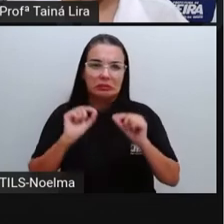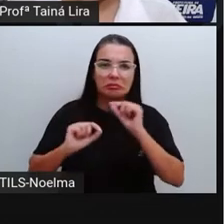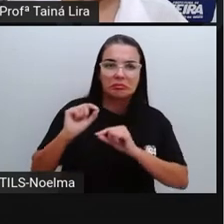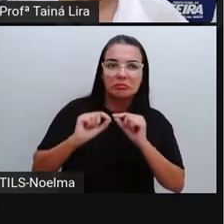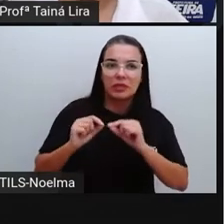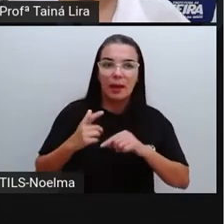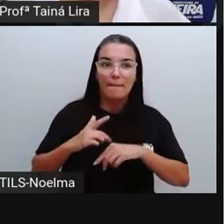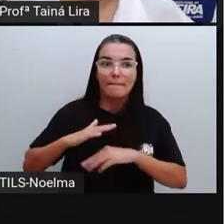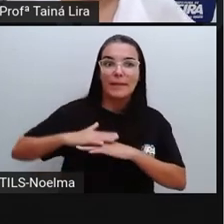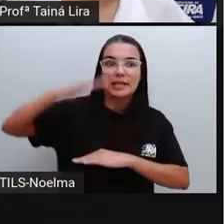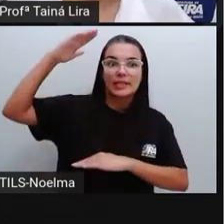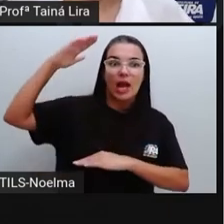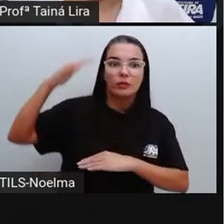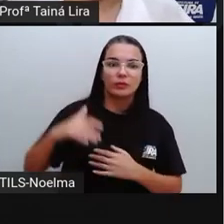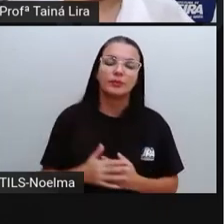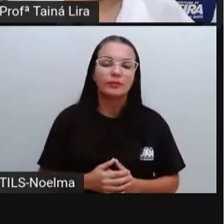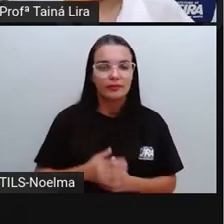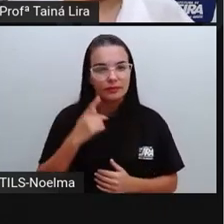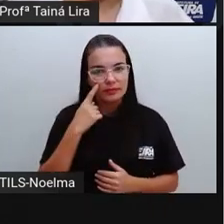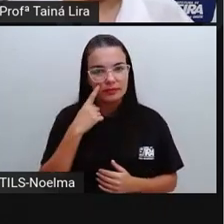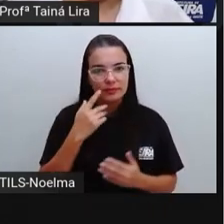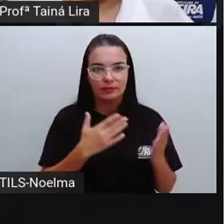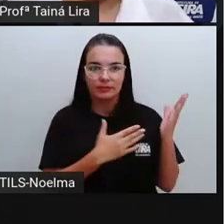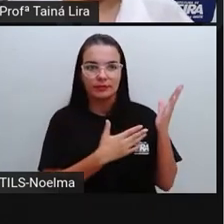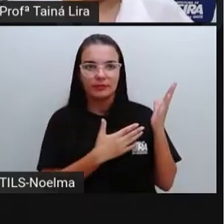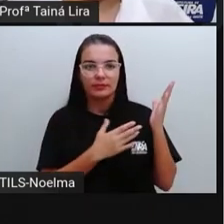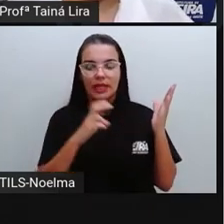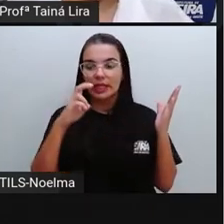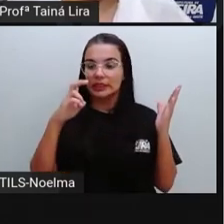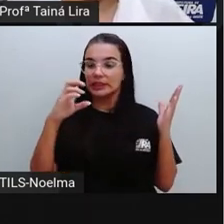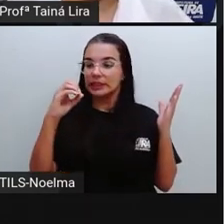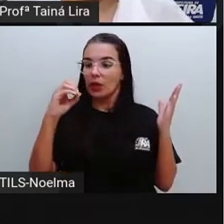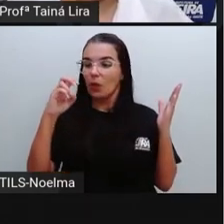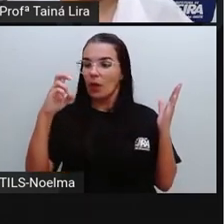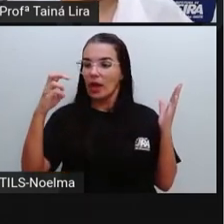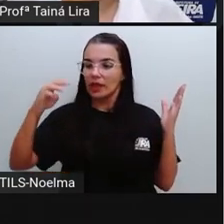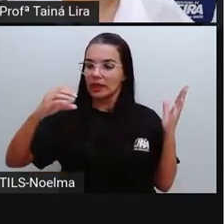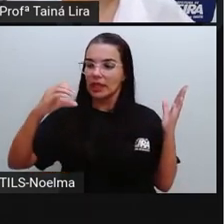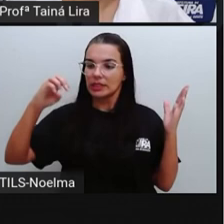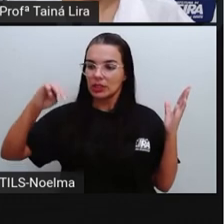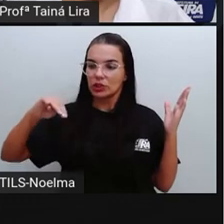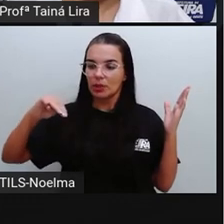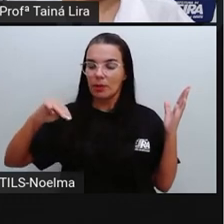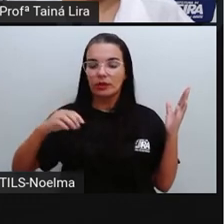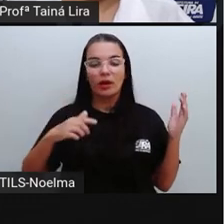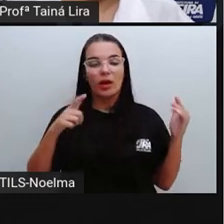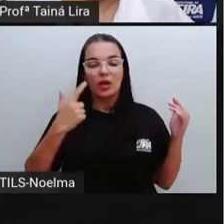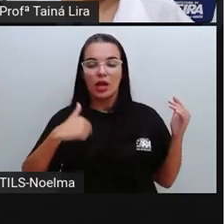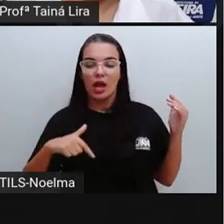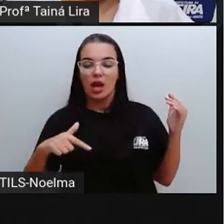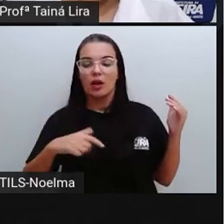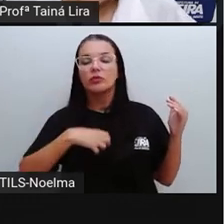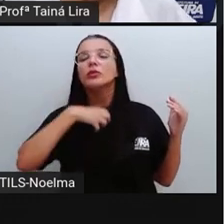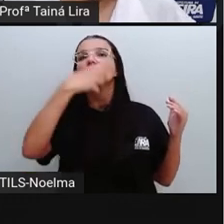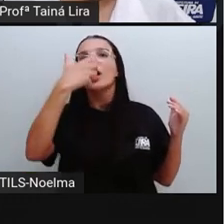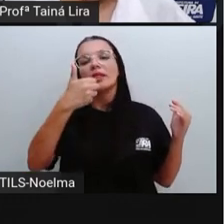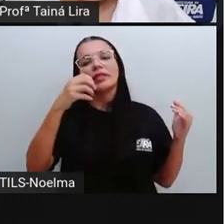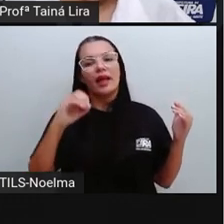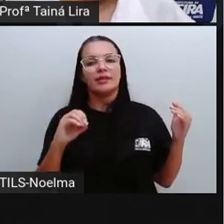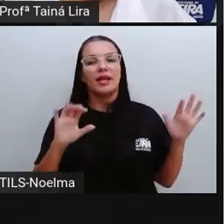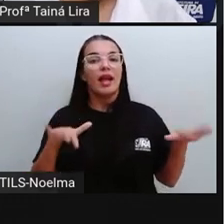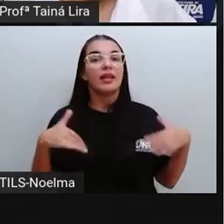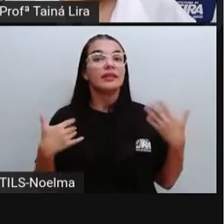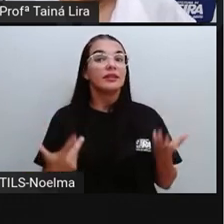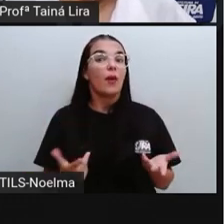unidades menores. Então, o elefante, ó, 6 metros e 50. E a girafa, 6 metros e